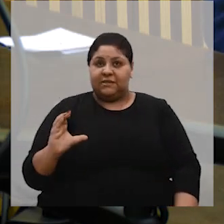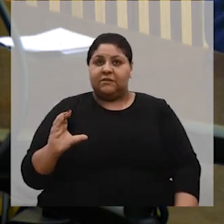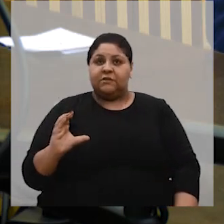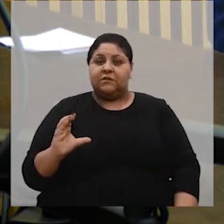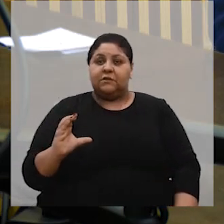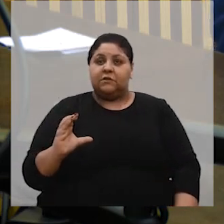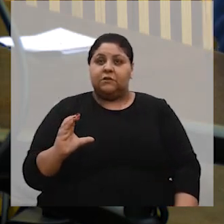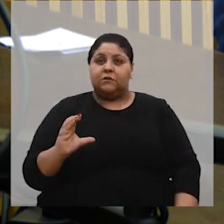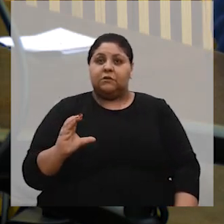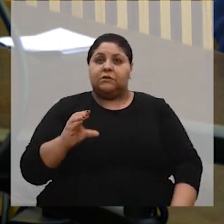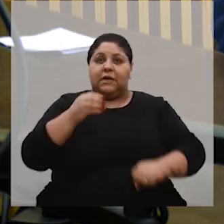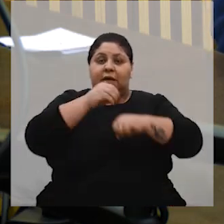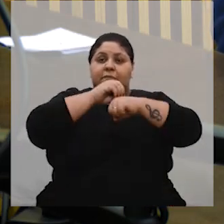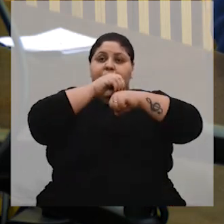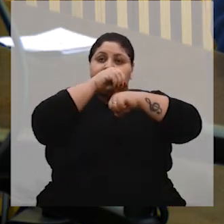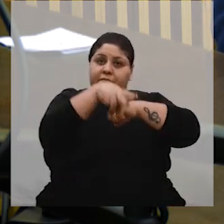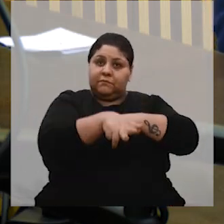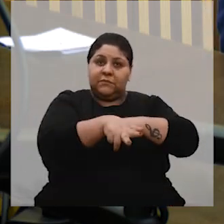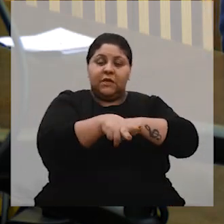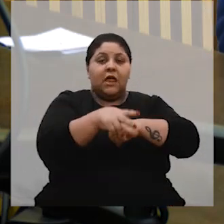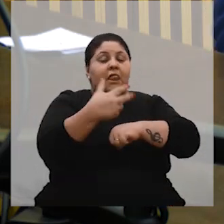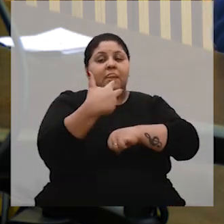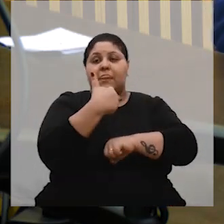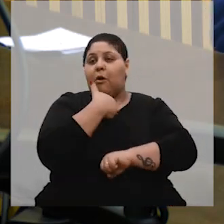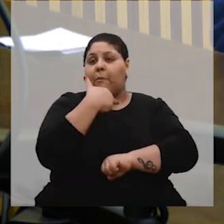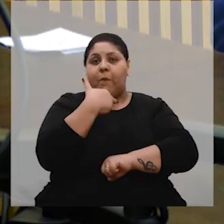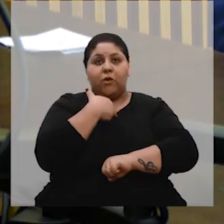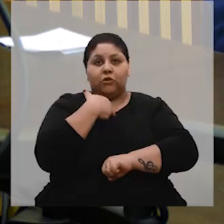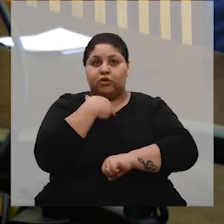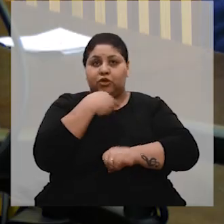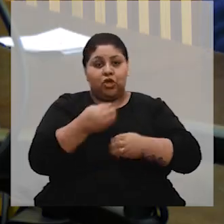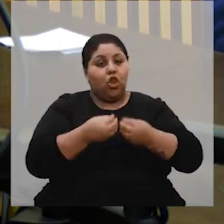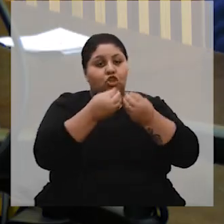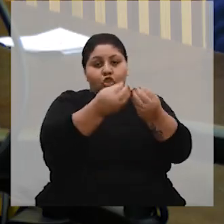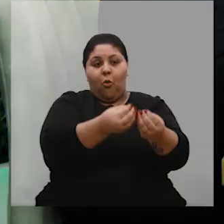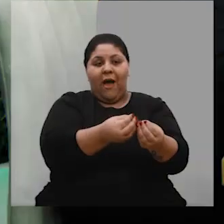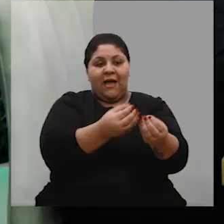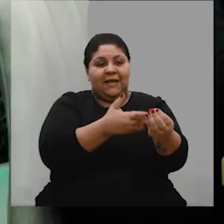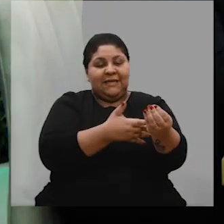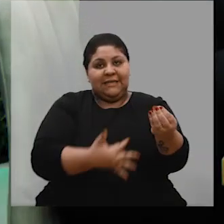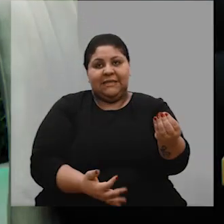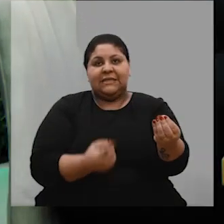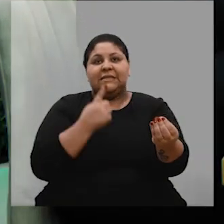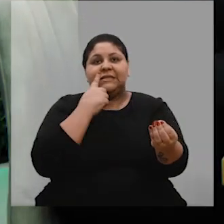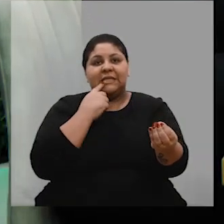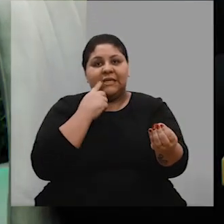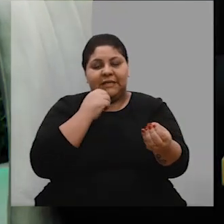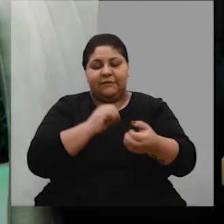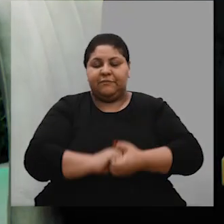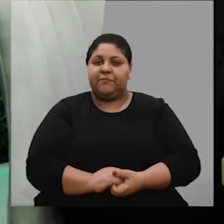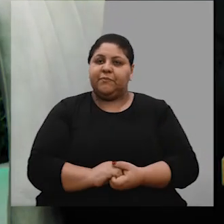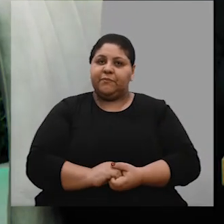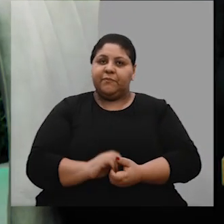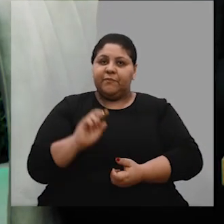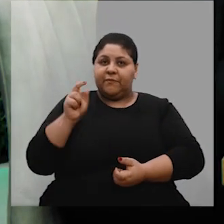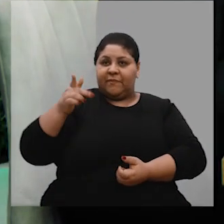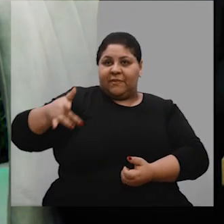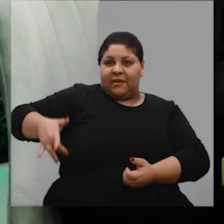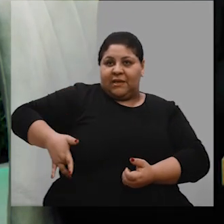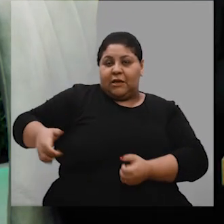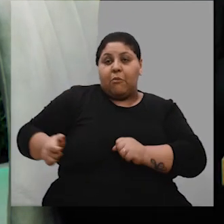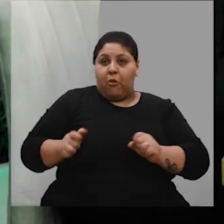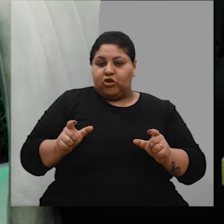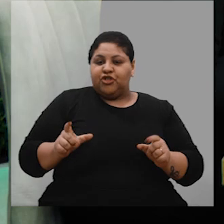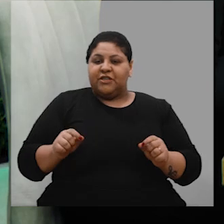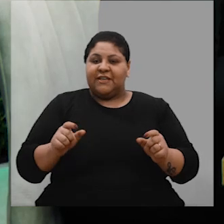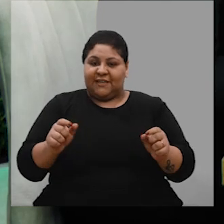vez contaminado com o vírus, não pode mais ser doador. Certo. Hepatite pode